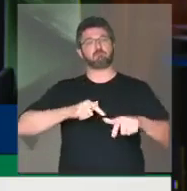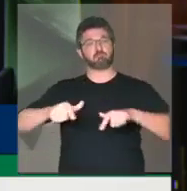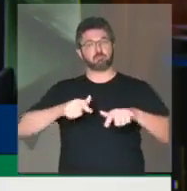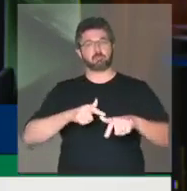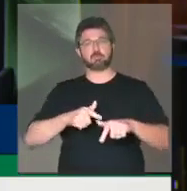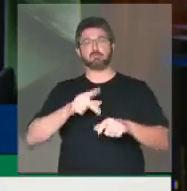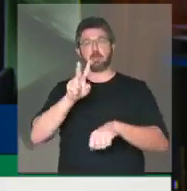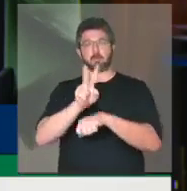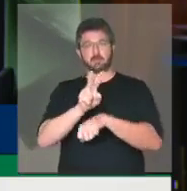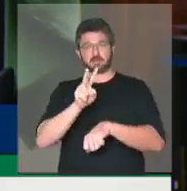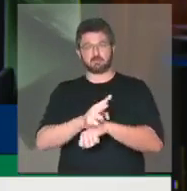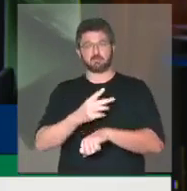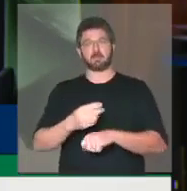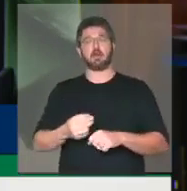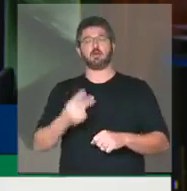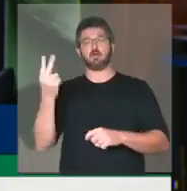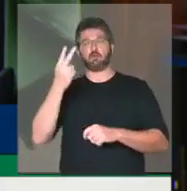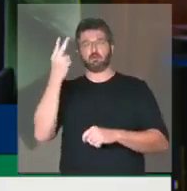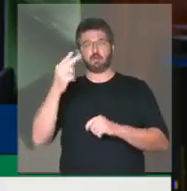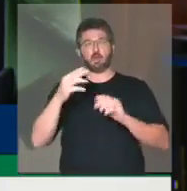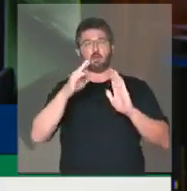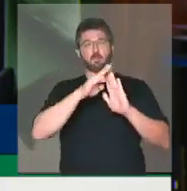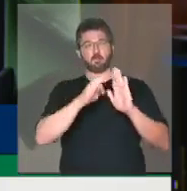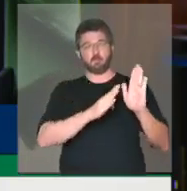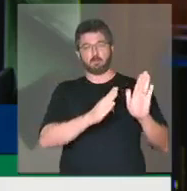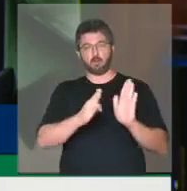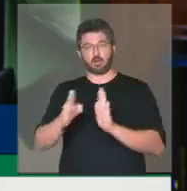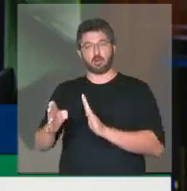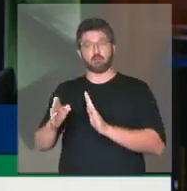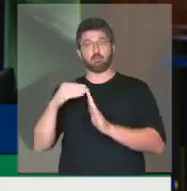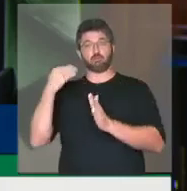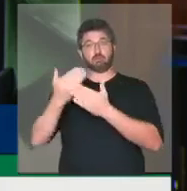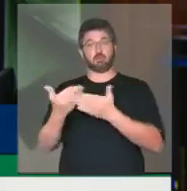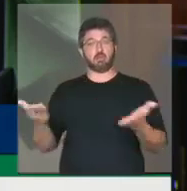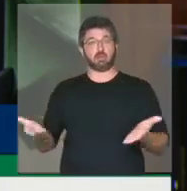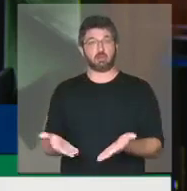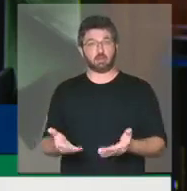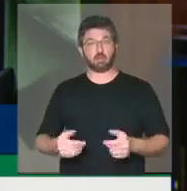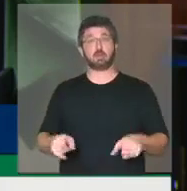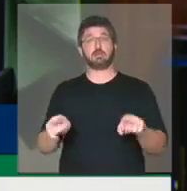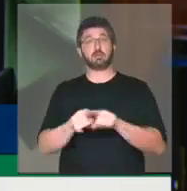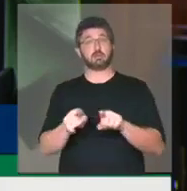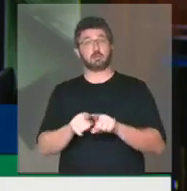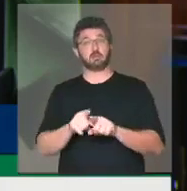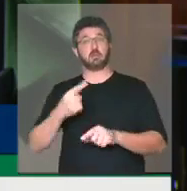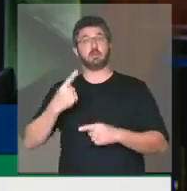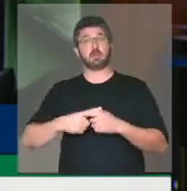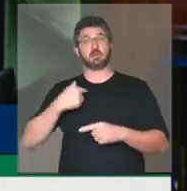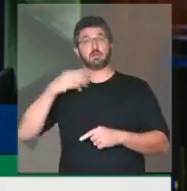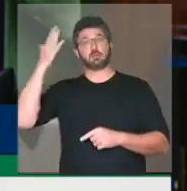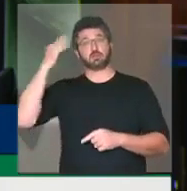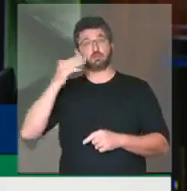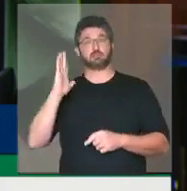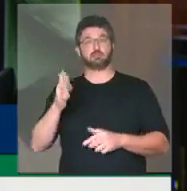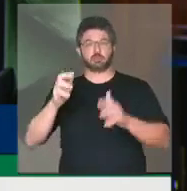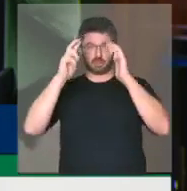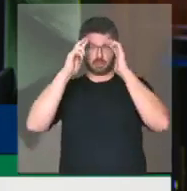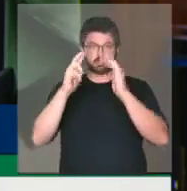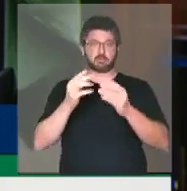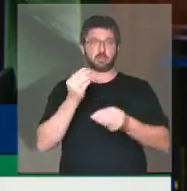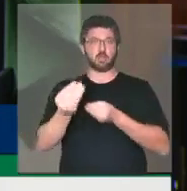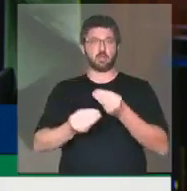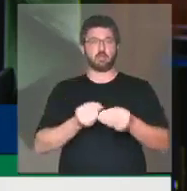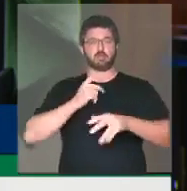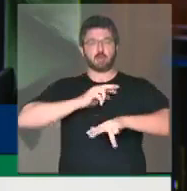zelar pelos valores programáticos que nos trouxeram até aqui, e também porque soubemos respeitar